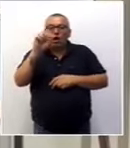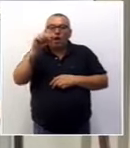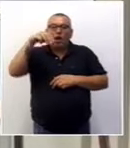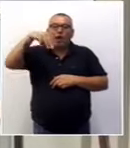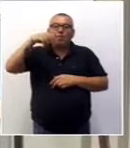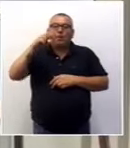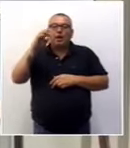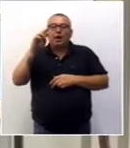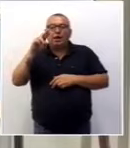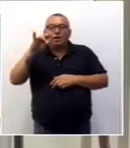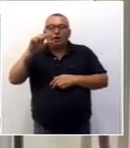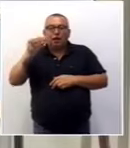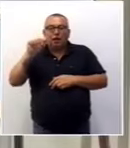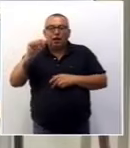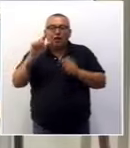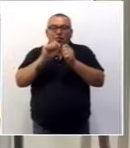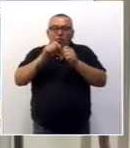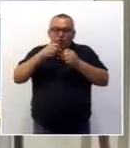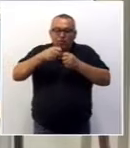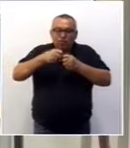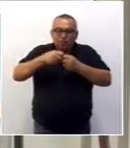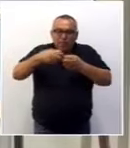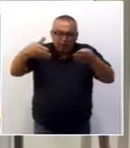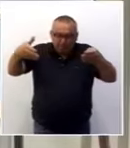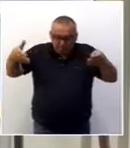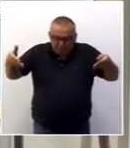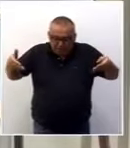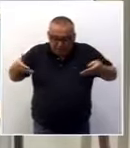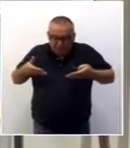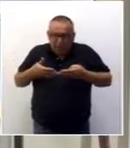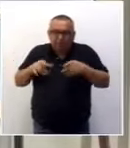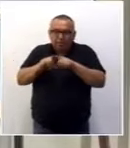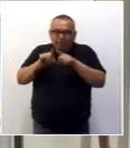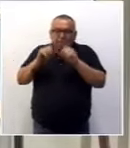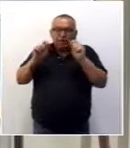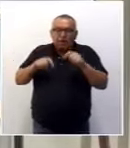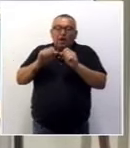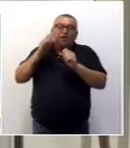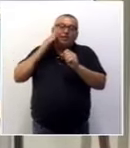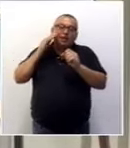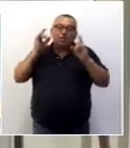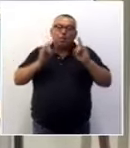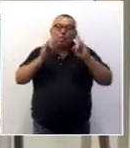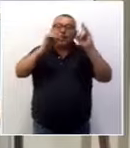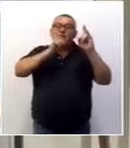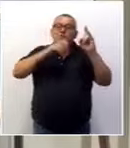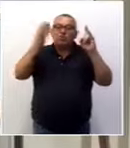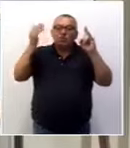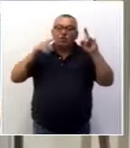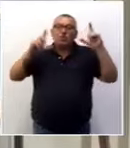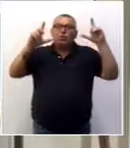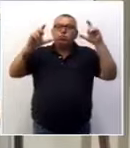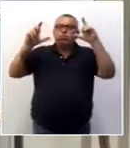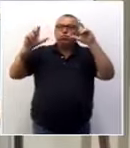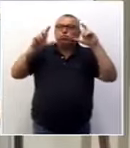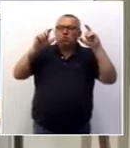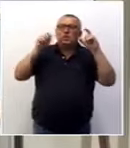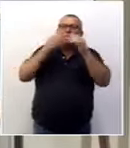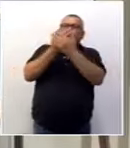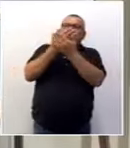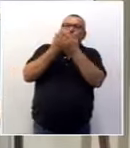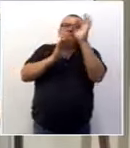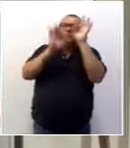só para fazer mapeamentos, tá? Então, eu posso ter estudos de fachadas de prédios históricos feita com essa técnica para eu